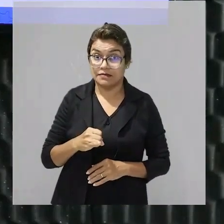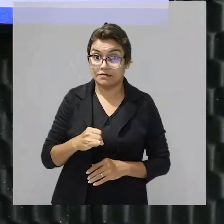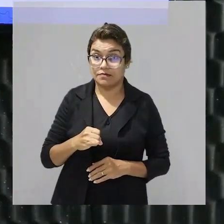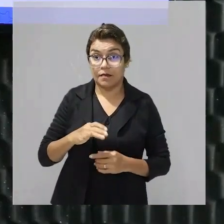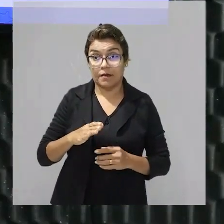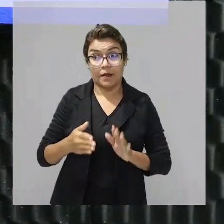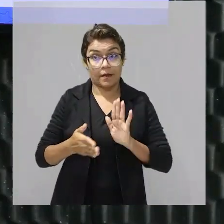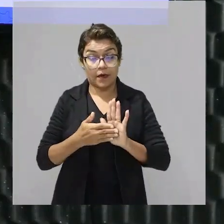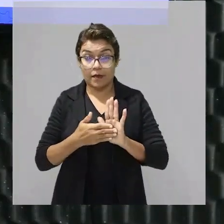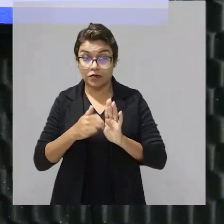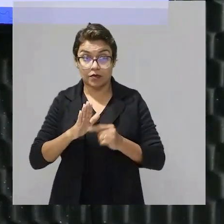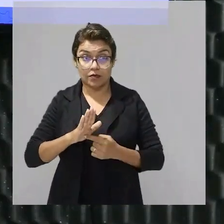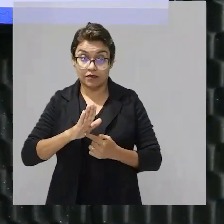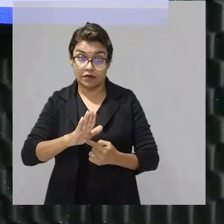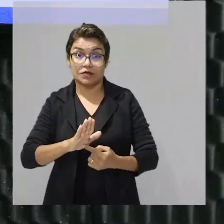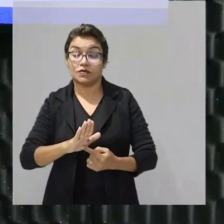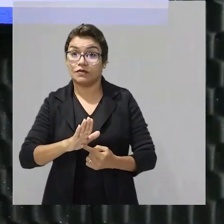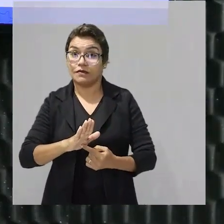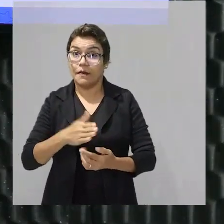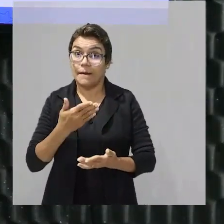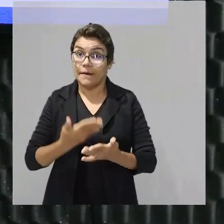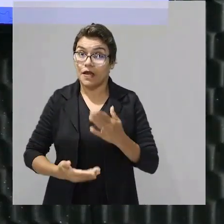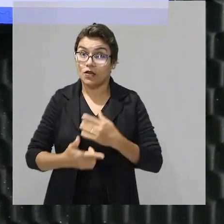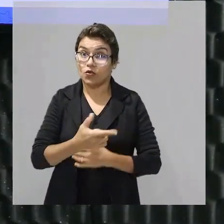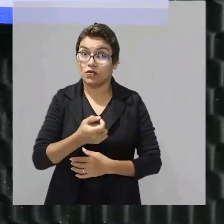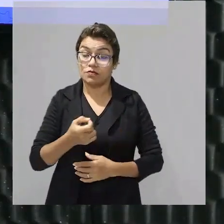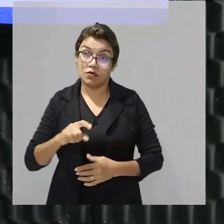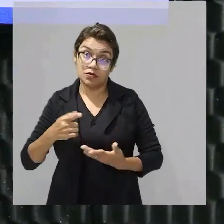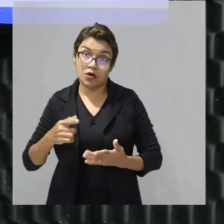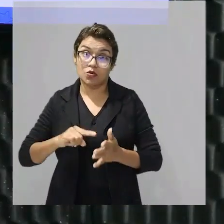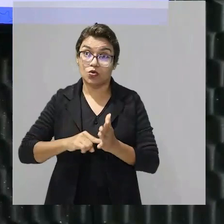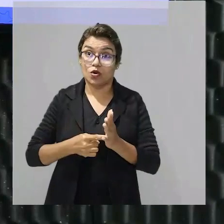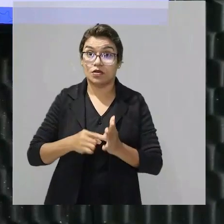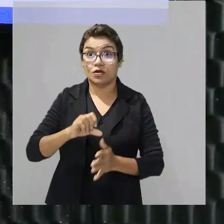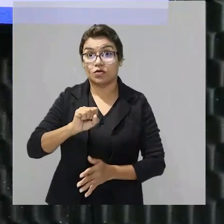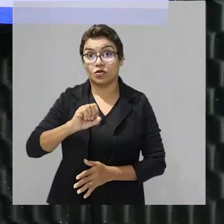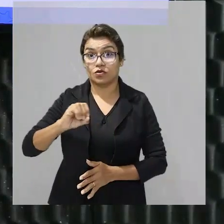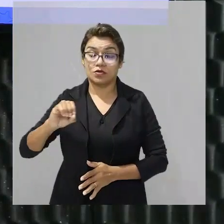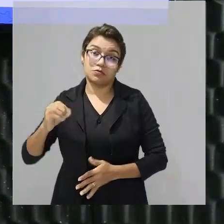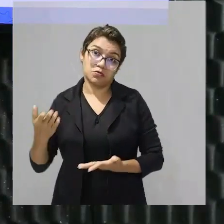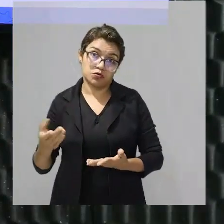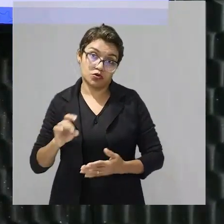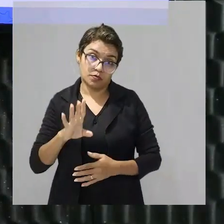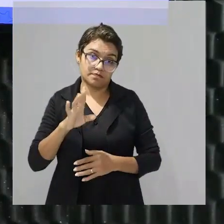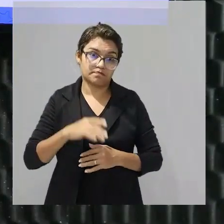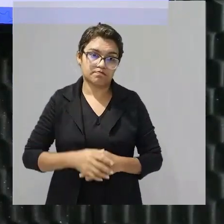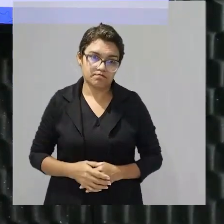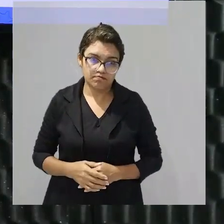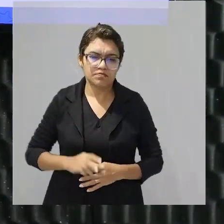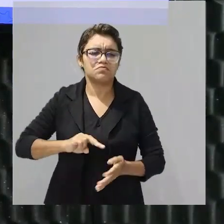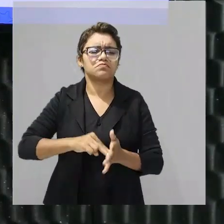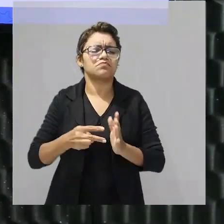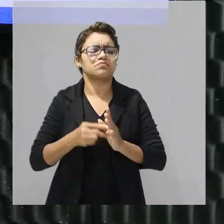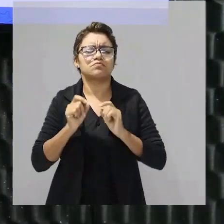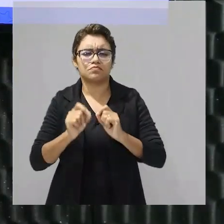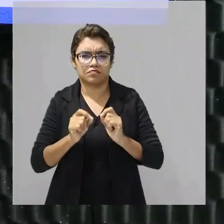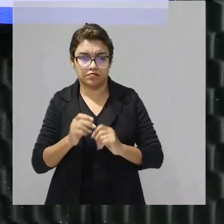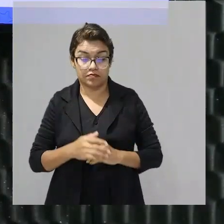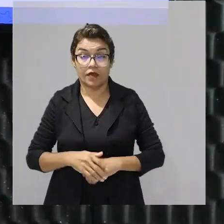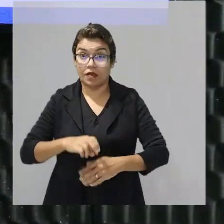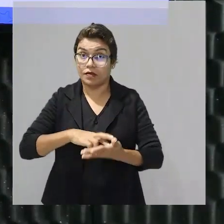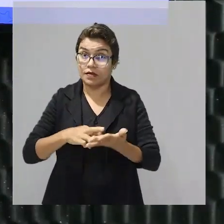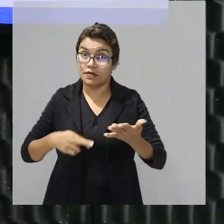redação, mas não tem ali nenhuma proposta de intervenção, já sabe que você não garantiu os 200 pontos. Mas se você cumpriu